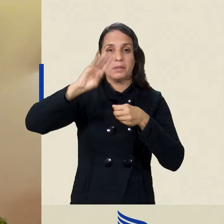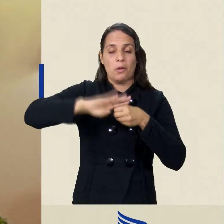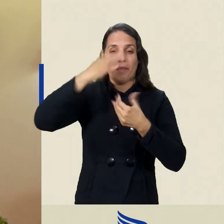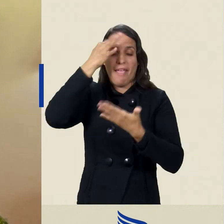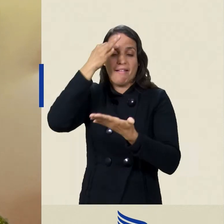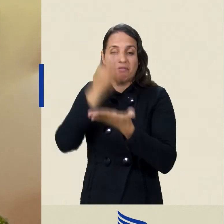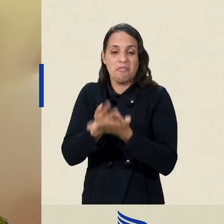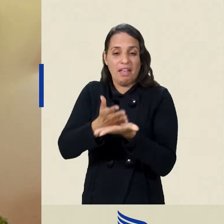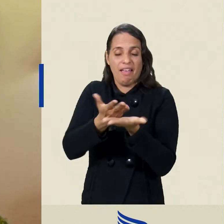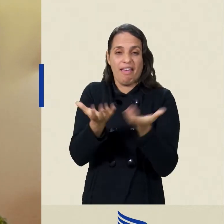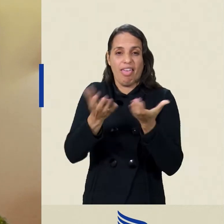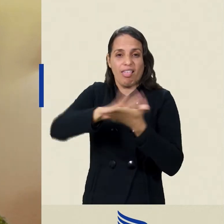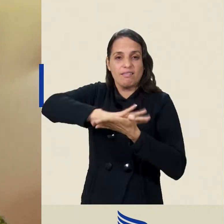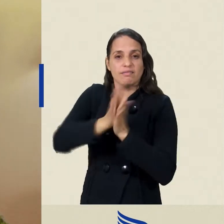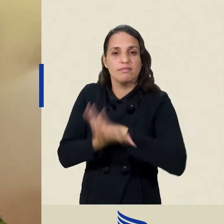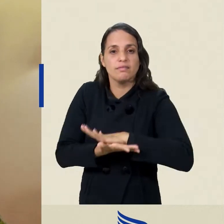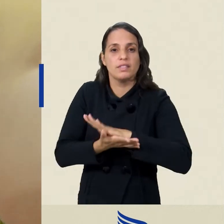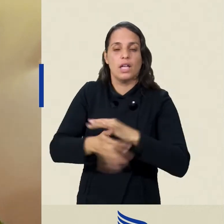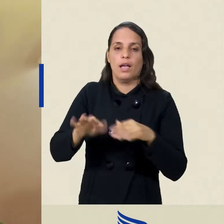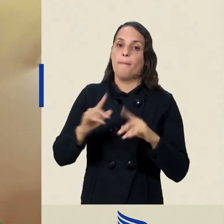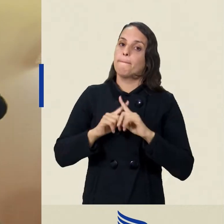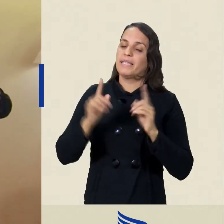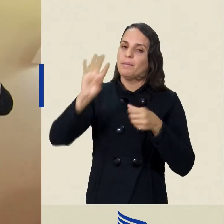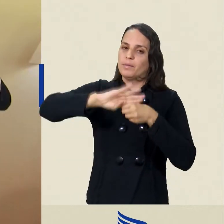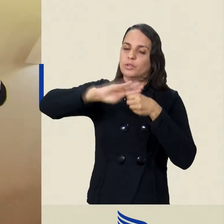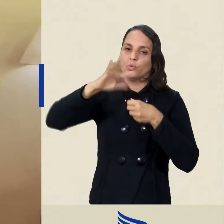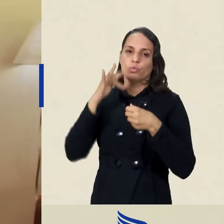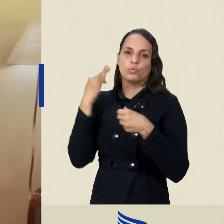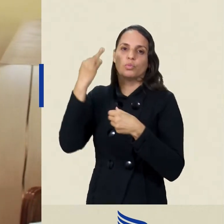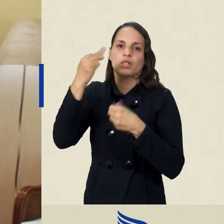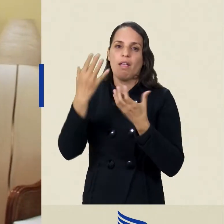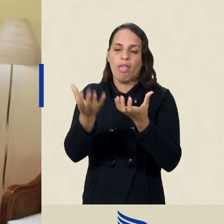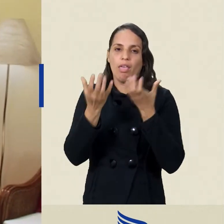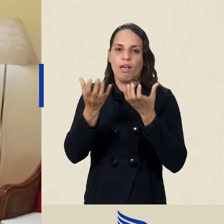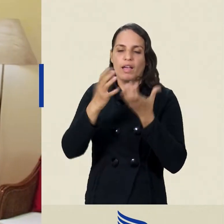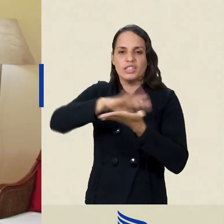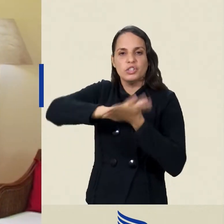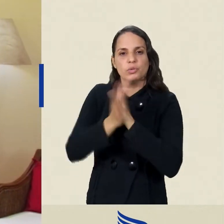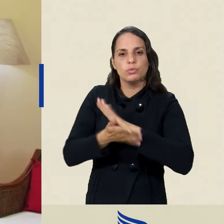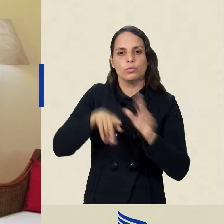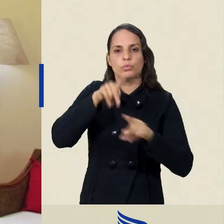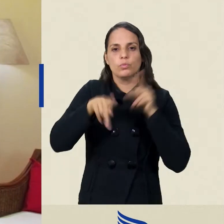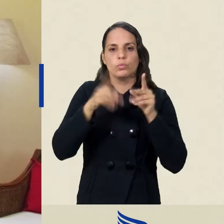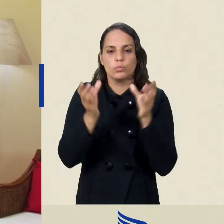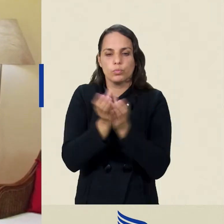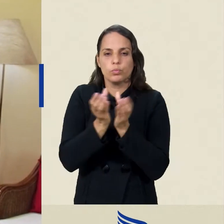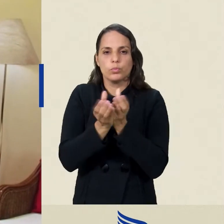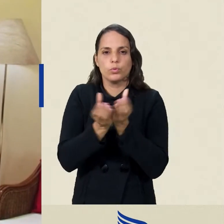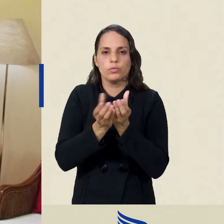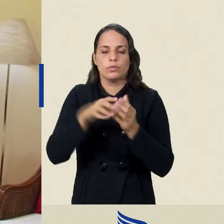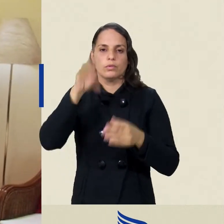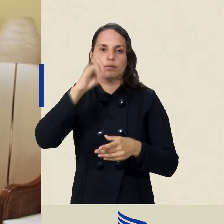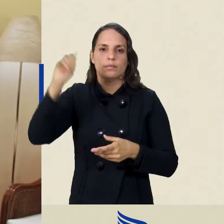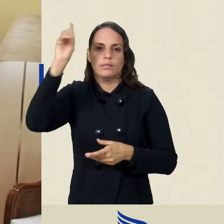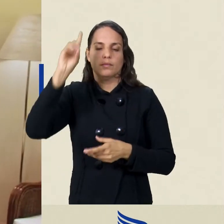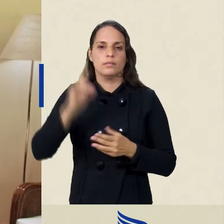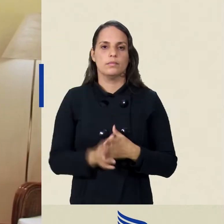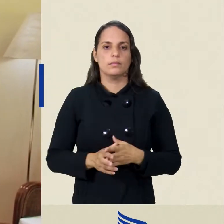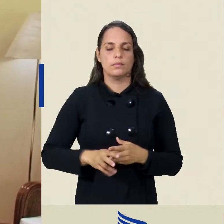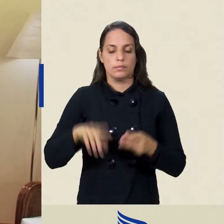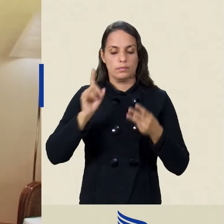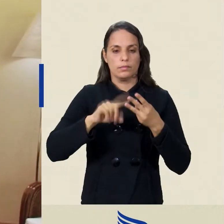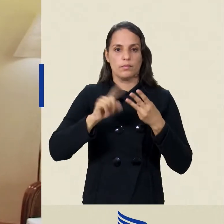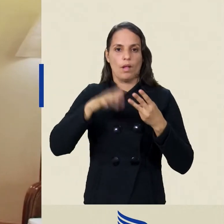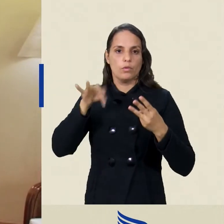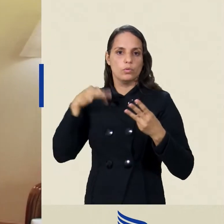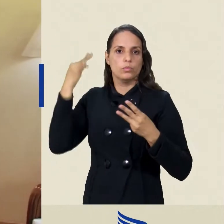A Babilônia do futuro irá prosseguir e procurar destruir o remanescente de Deus. Terceira aplicação,